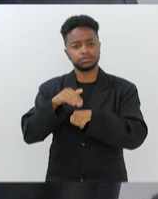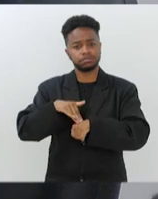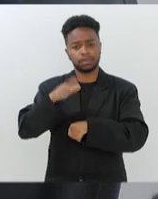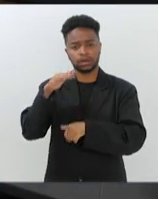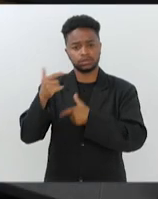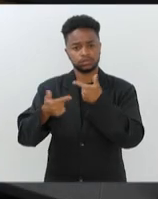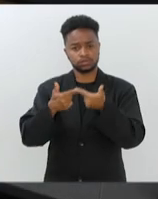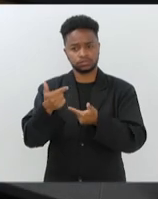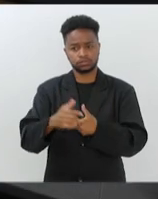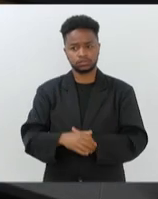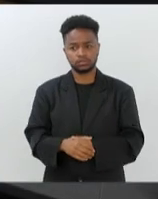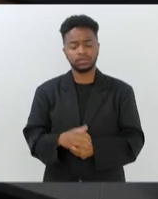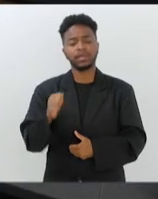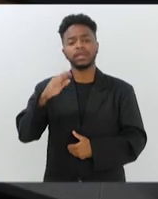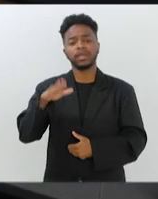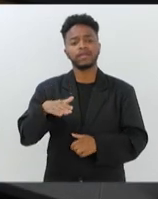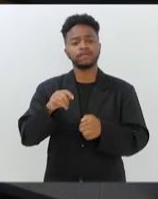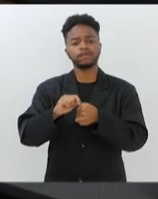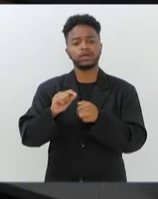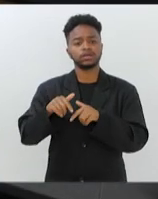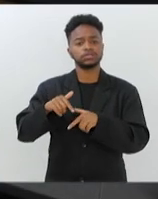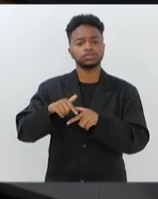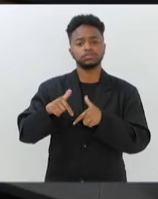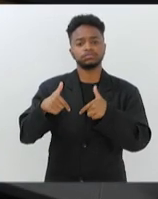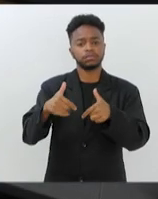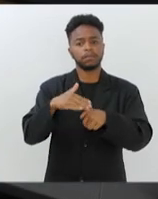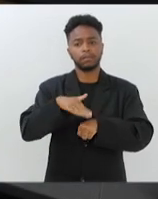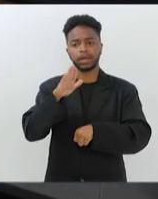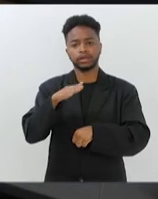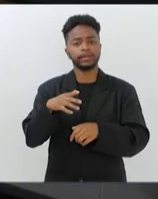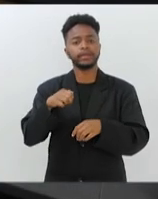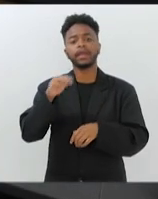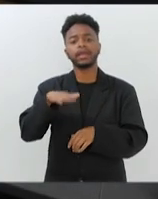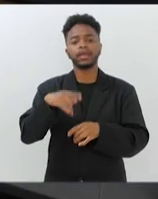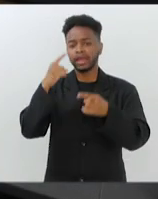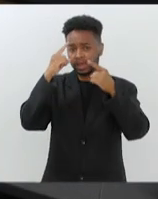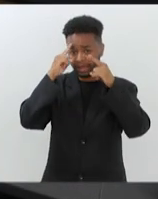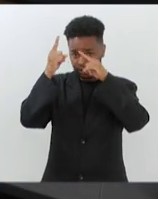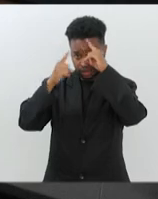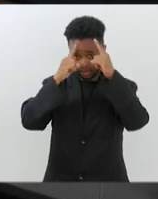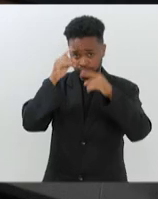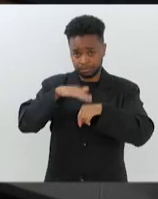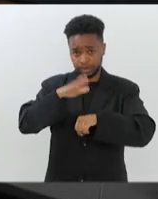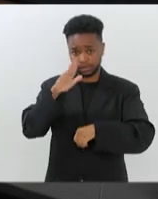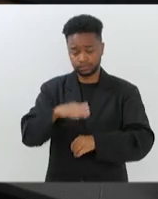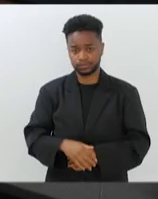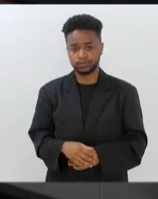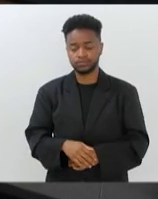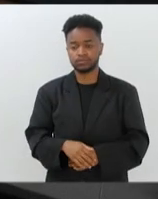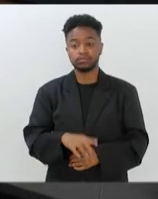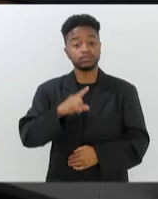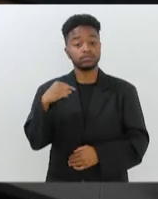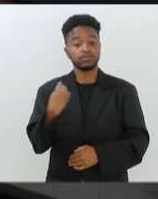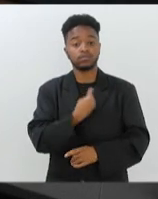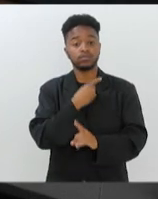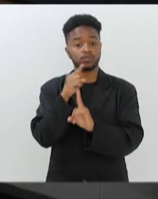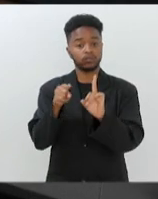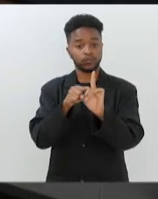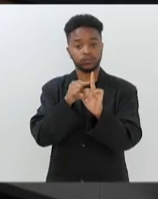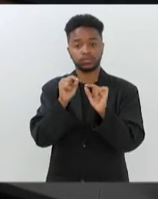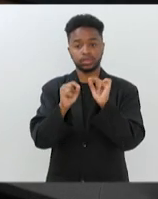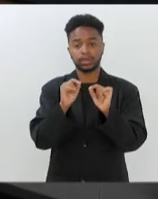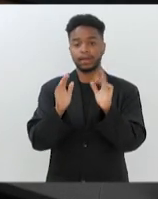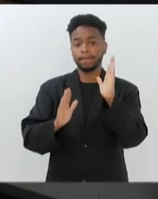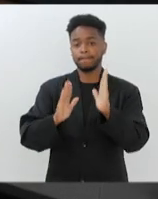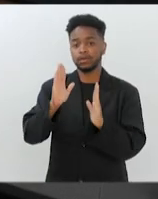publicitárias quem é campeã deem quem é mais criativa Quem ganha mais o nosso objetivo Deputado é que ao longo do período de um